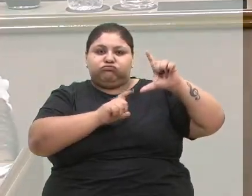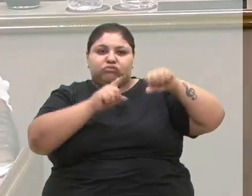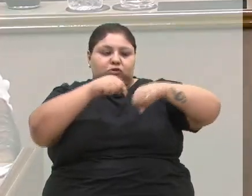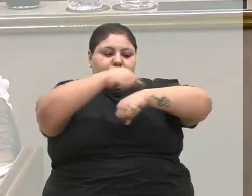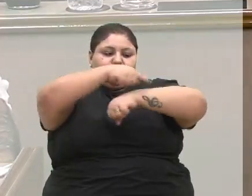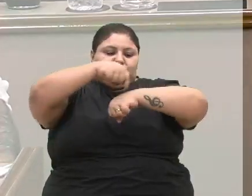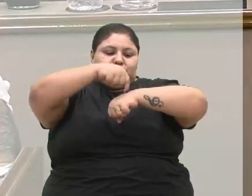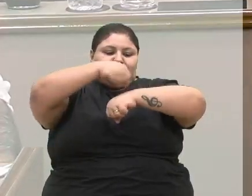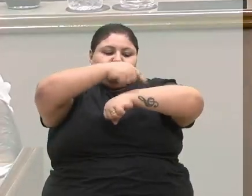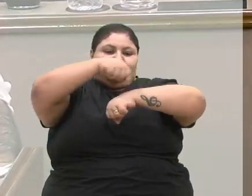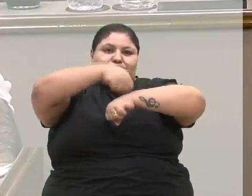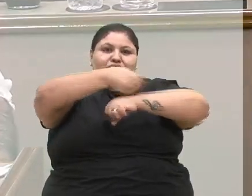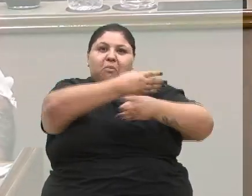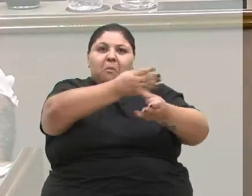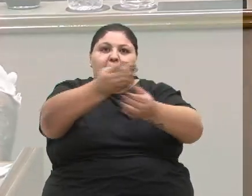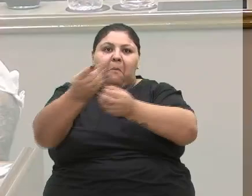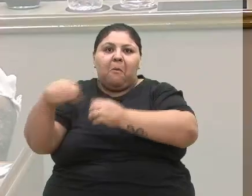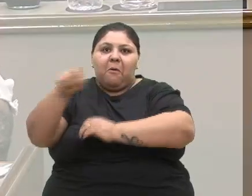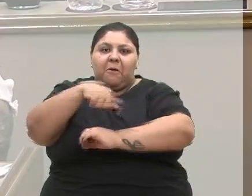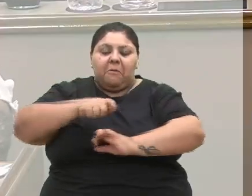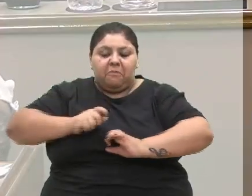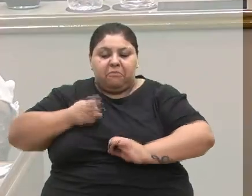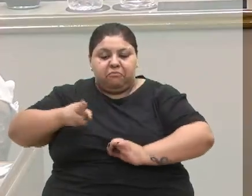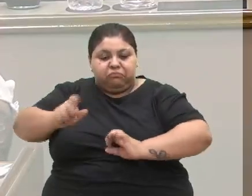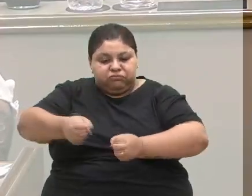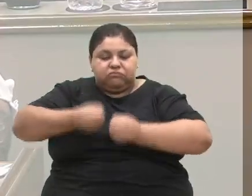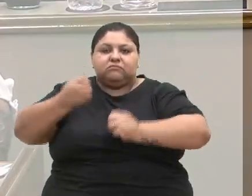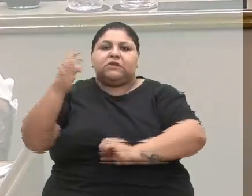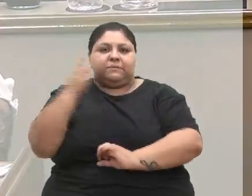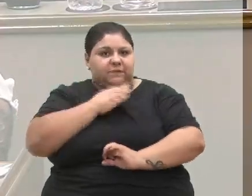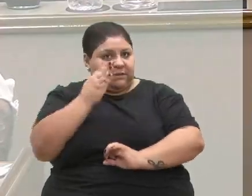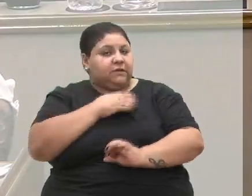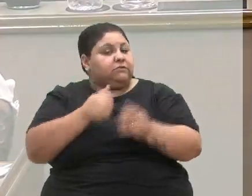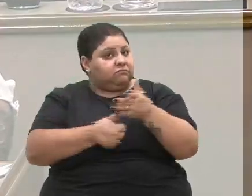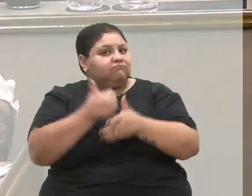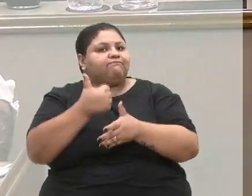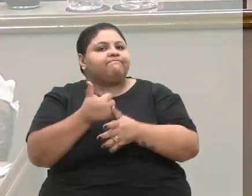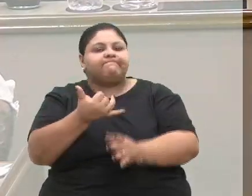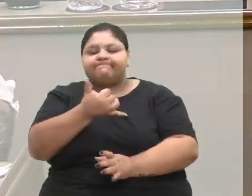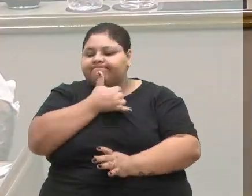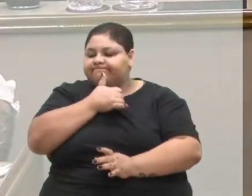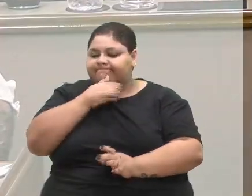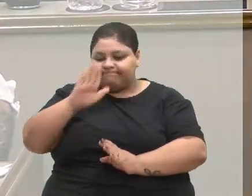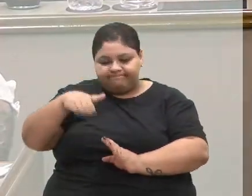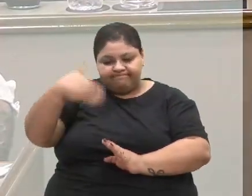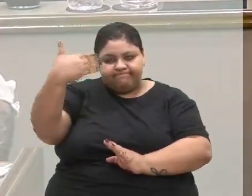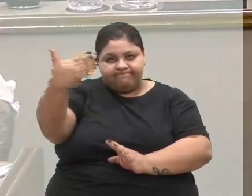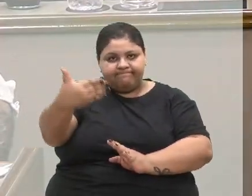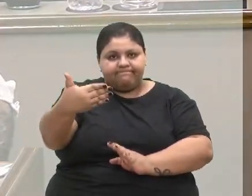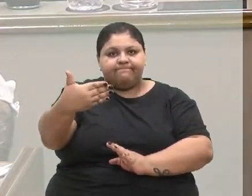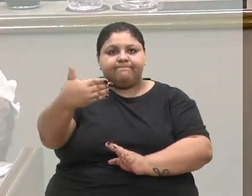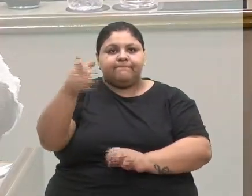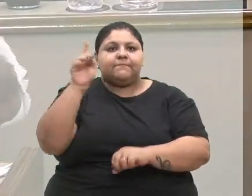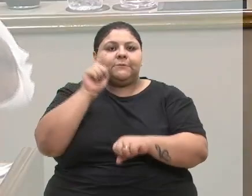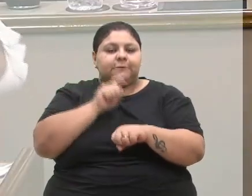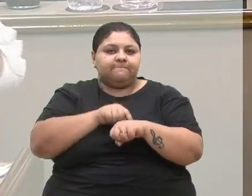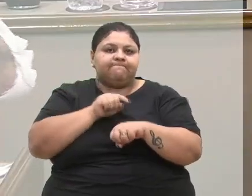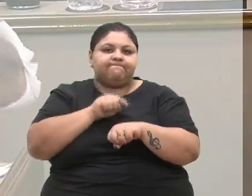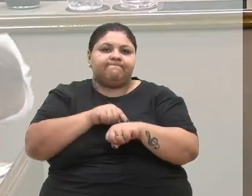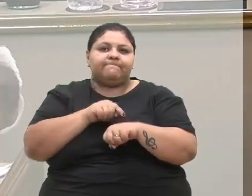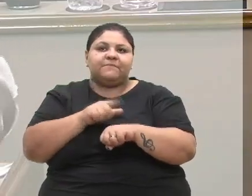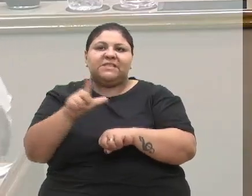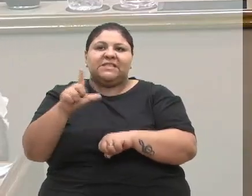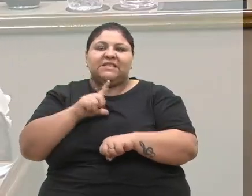sempre defendi aqui uma agilidade maior. E felizmente, nos próximos dias, teremos